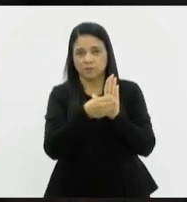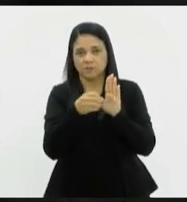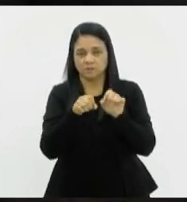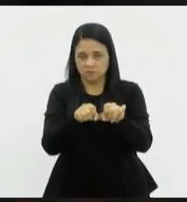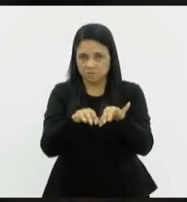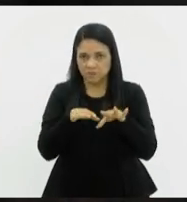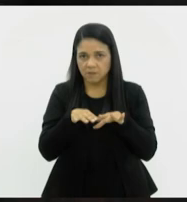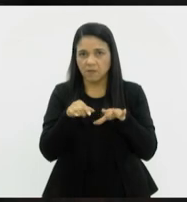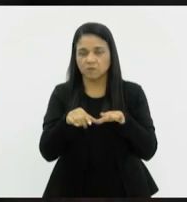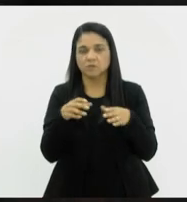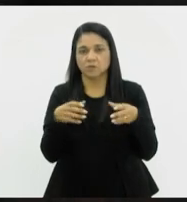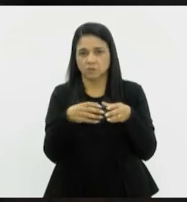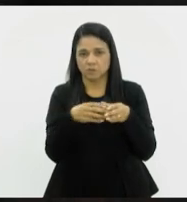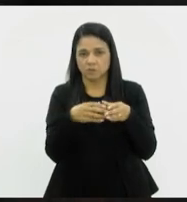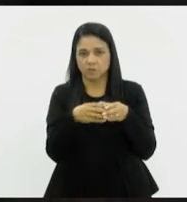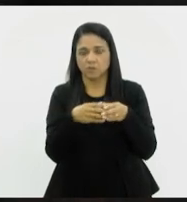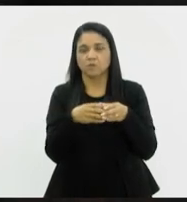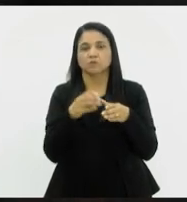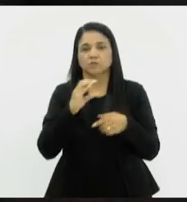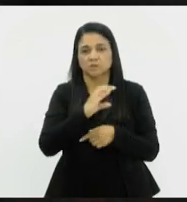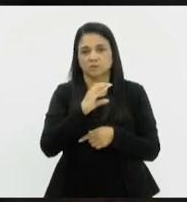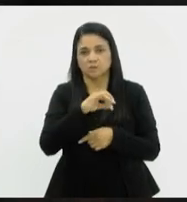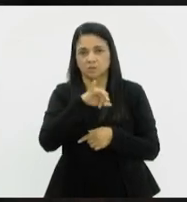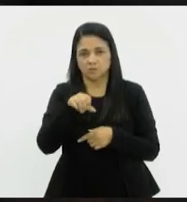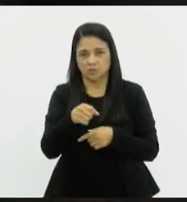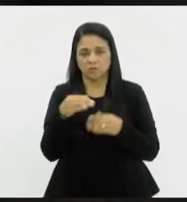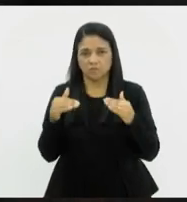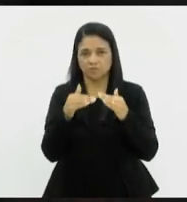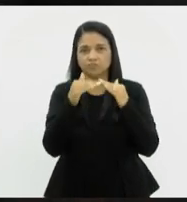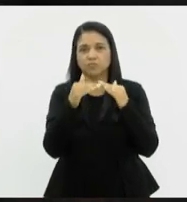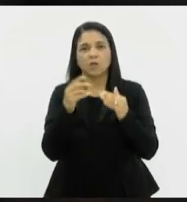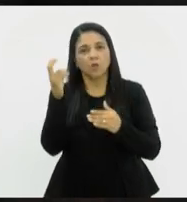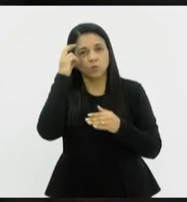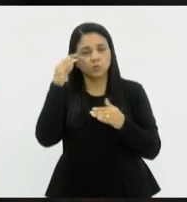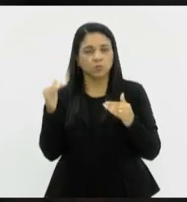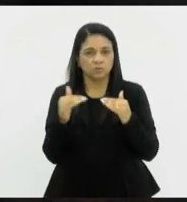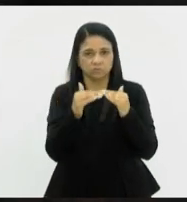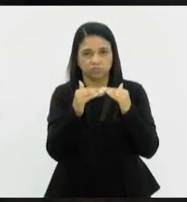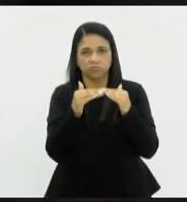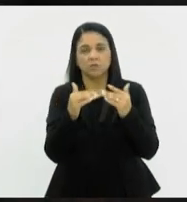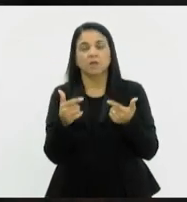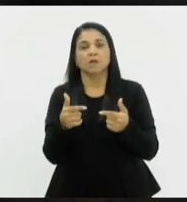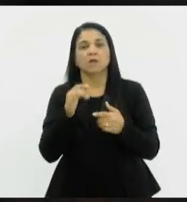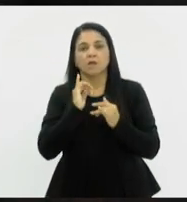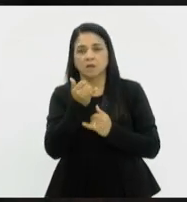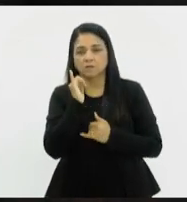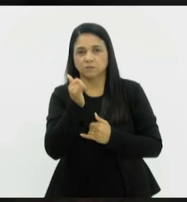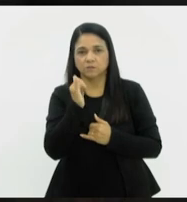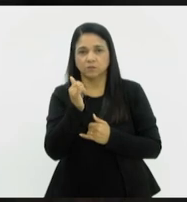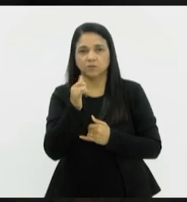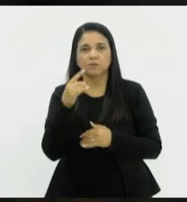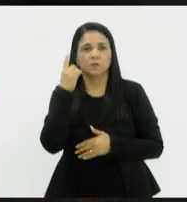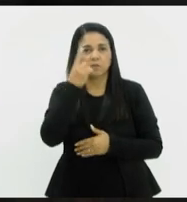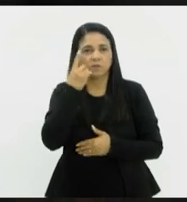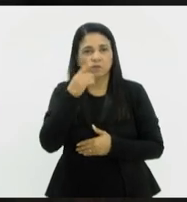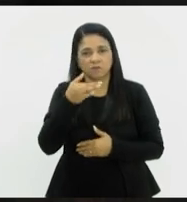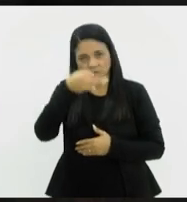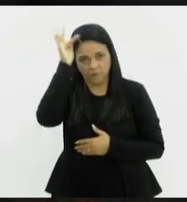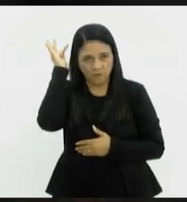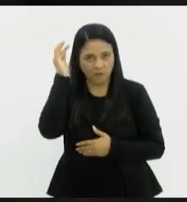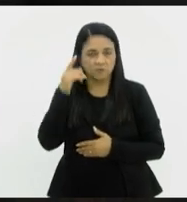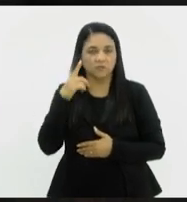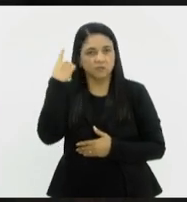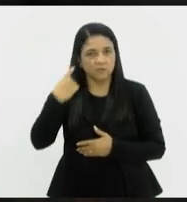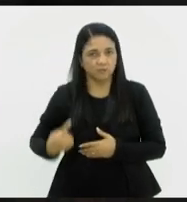das comissões de Constituição e Justiça favorável e de Cultura favorável. Relatores, deputados Fred Pacheco,